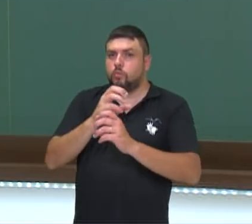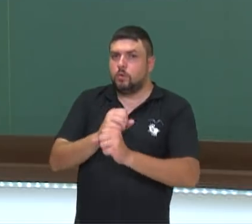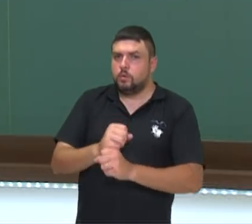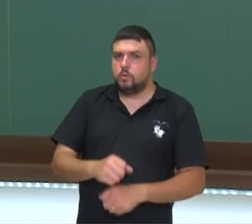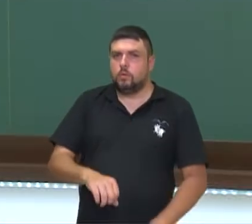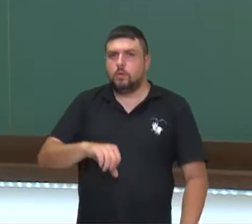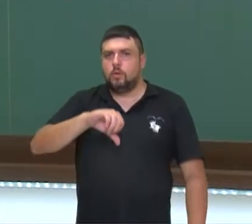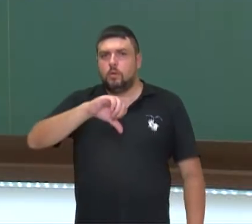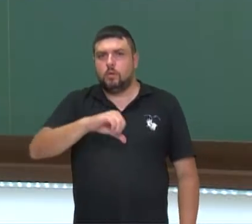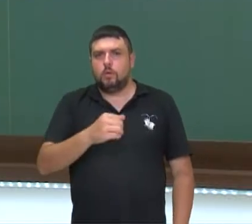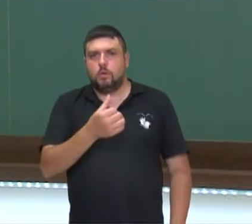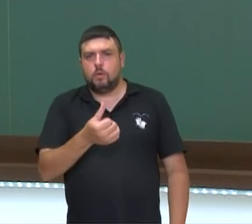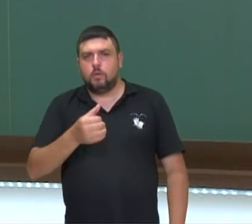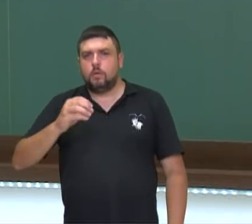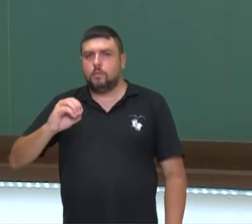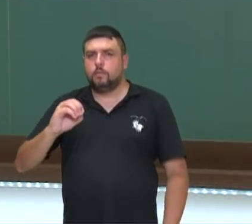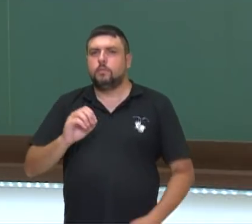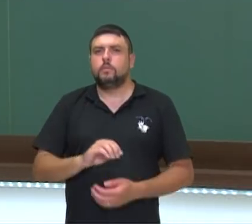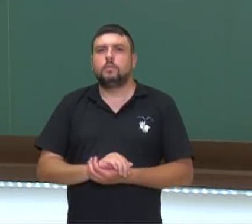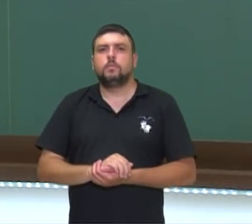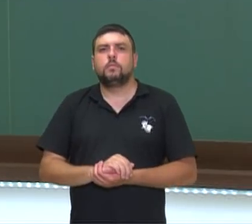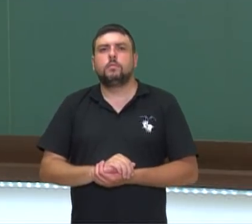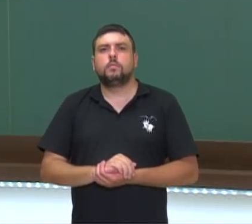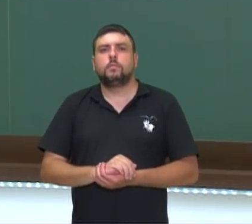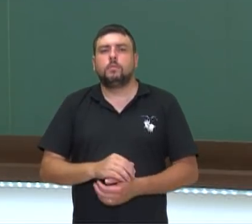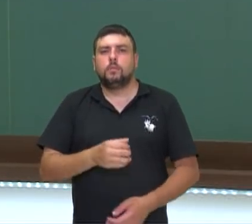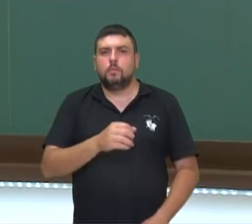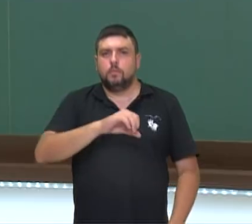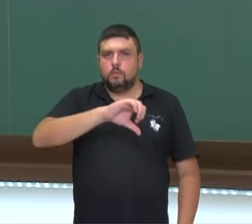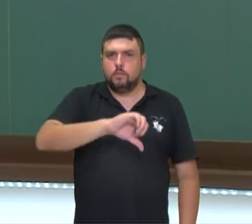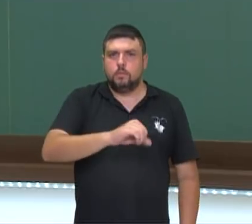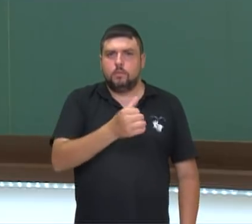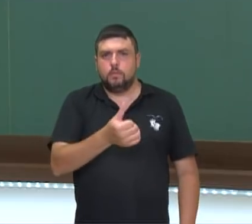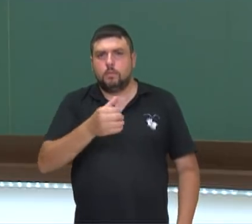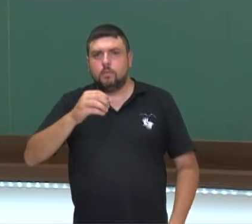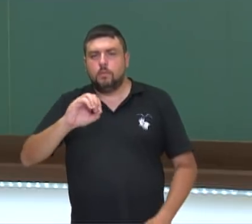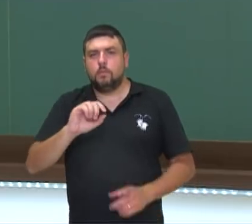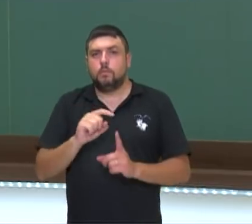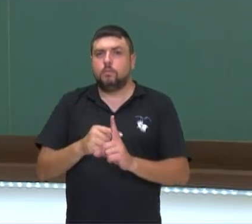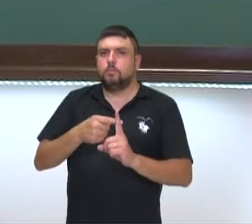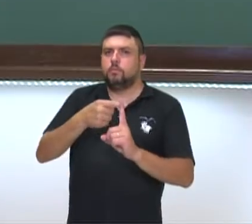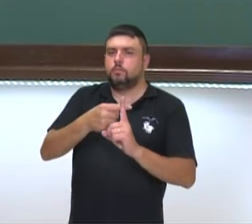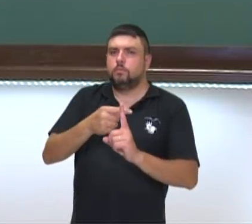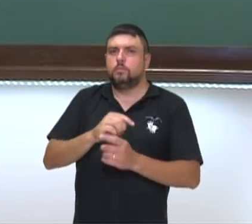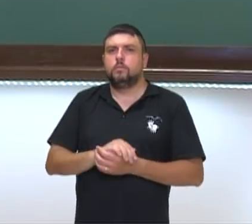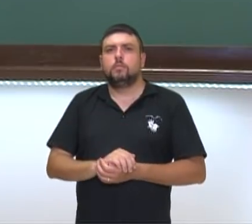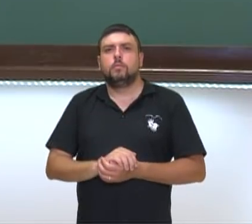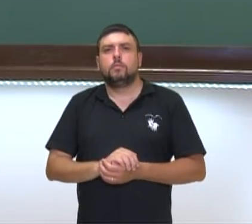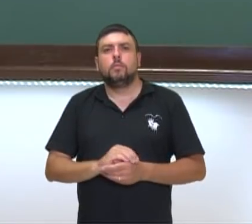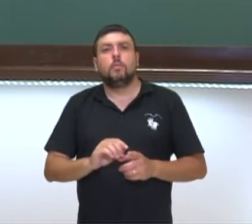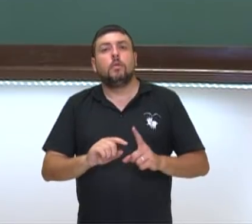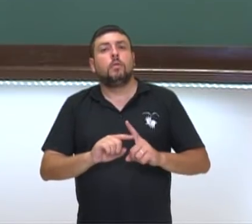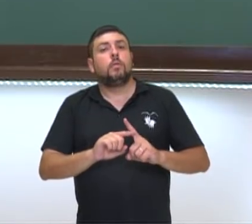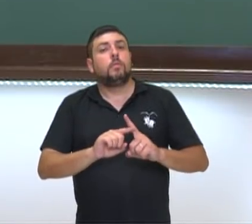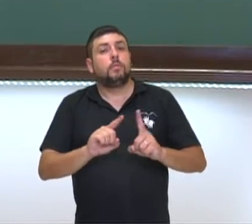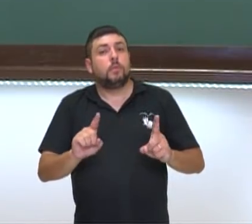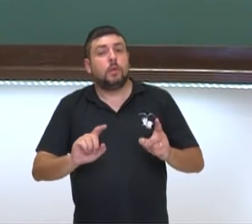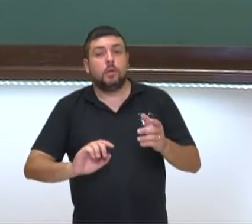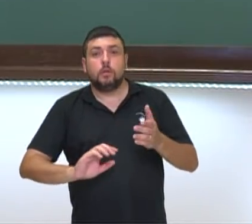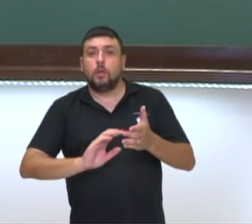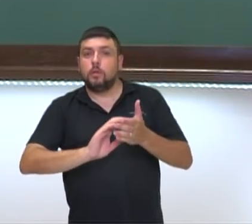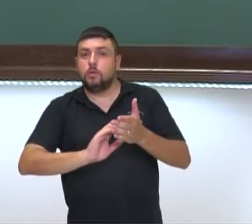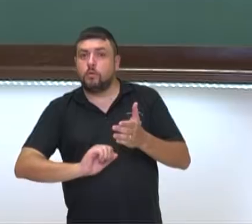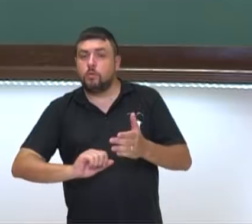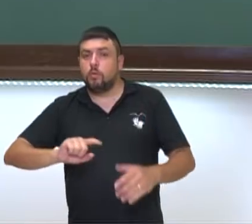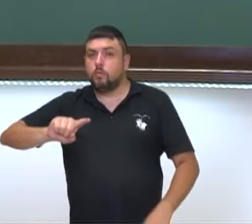960. Muito bem. Estava com saldo de 960 positivo, mas aí eu tirei, ela tirou